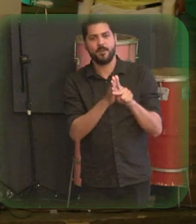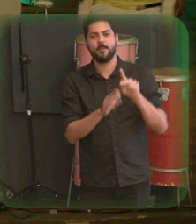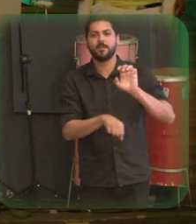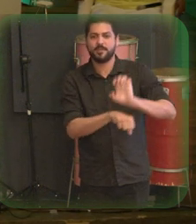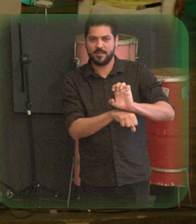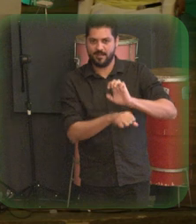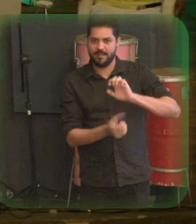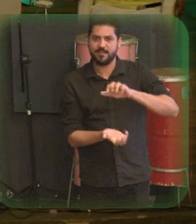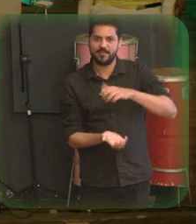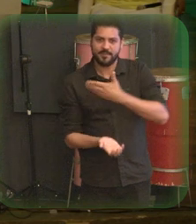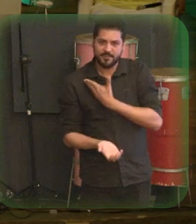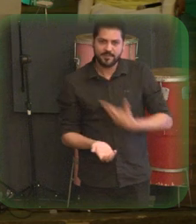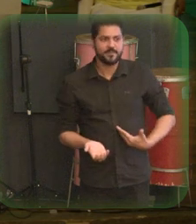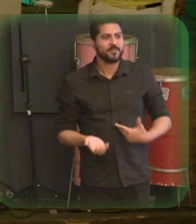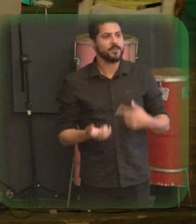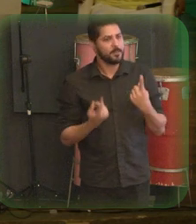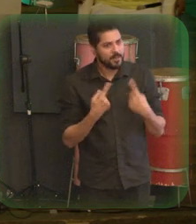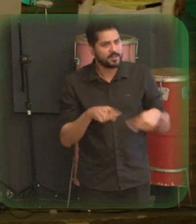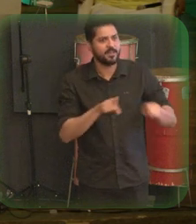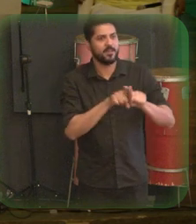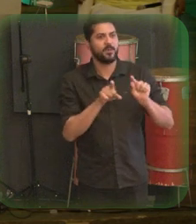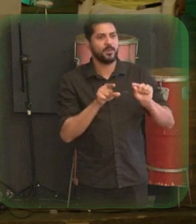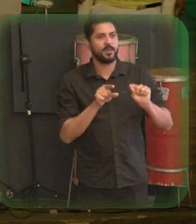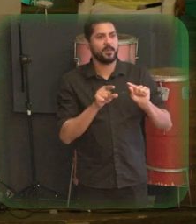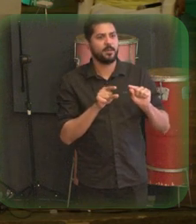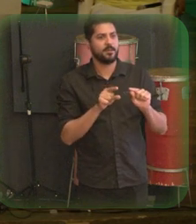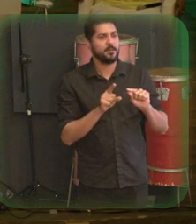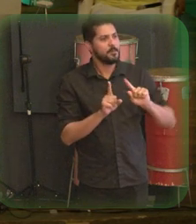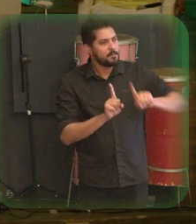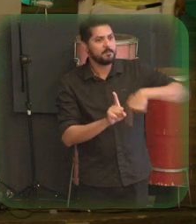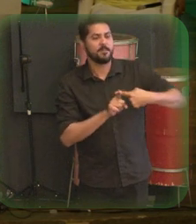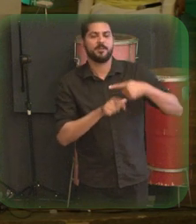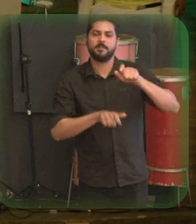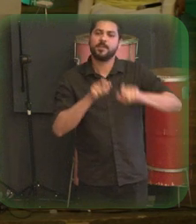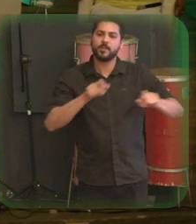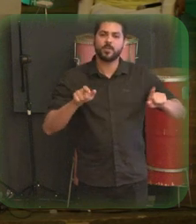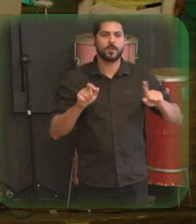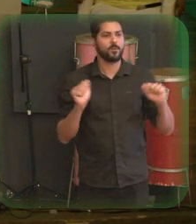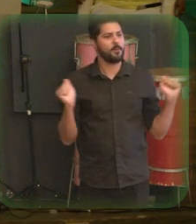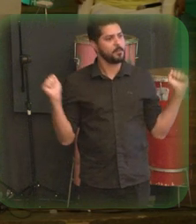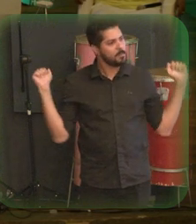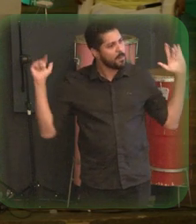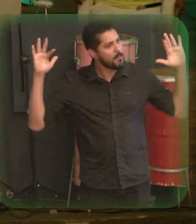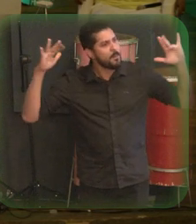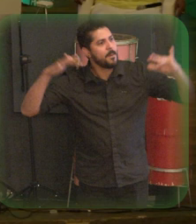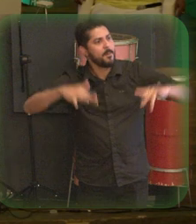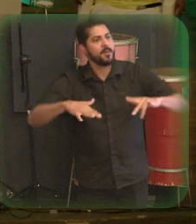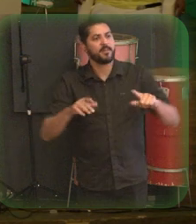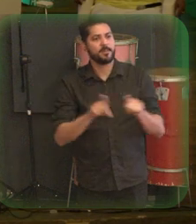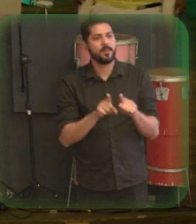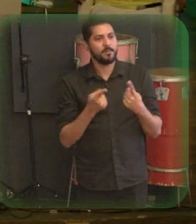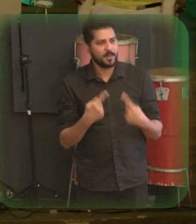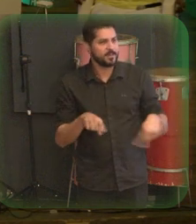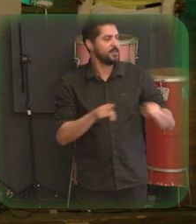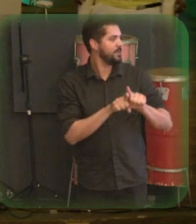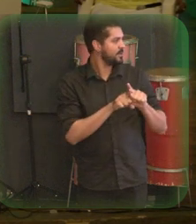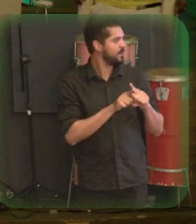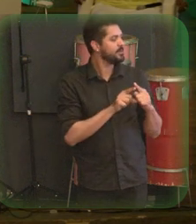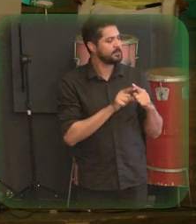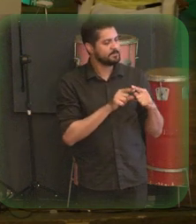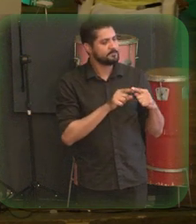e trazer mais pessoas, né, do IFPE para receber o ministro, e agradecer por essa parceria que também construída.